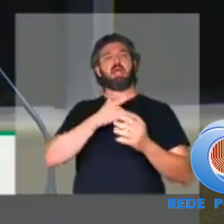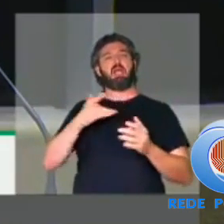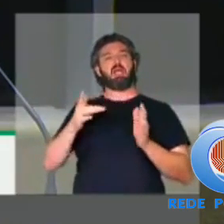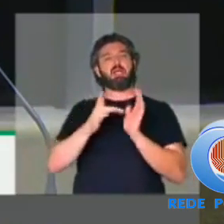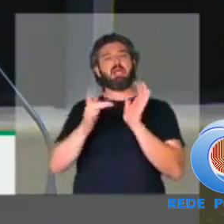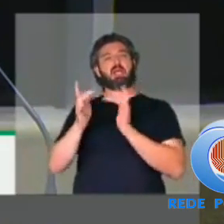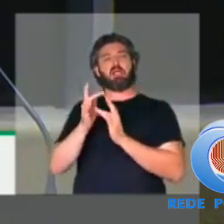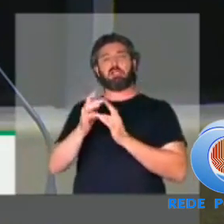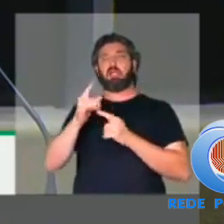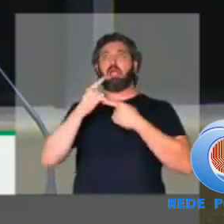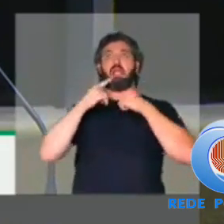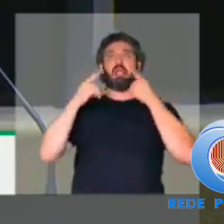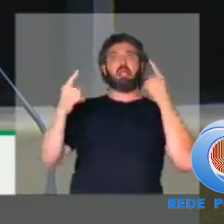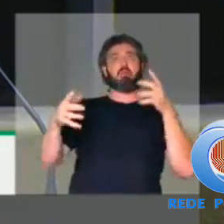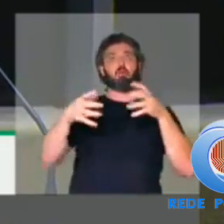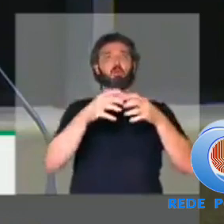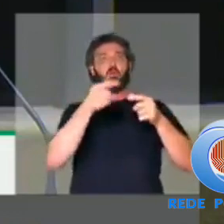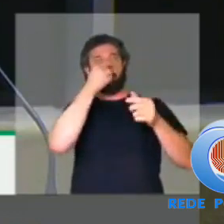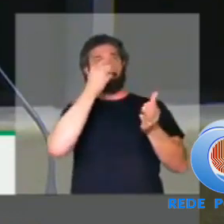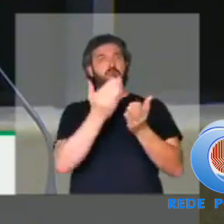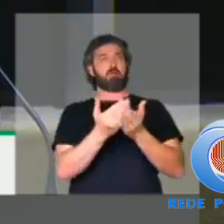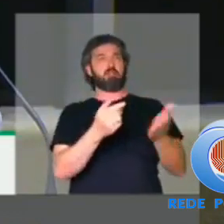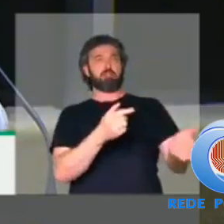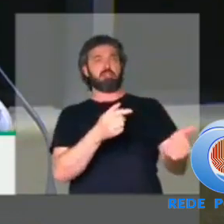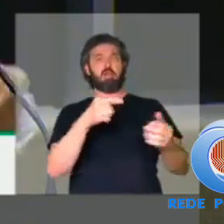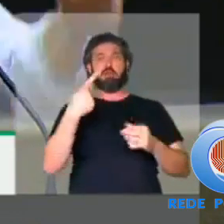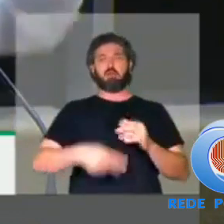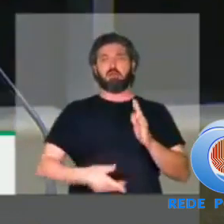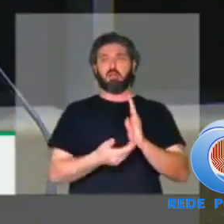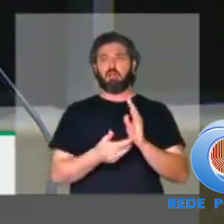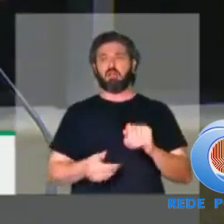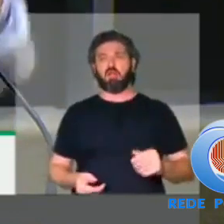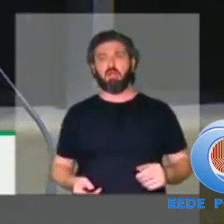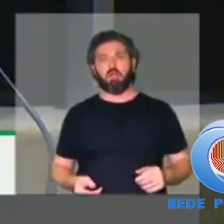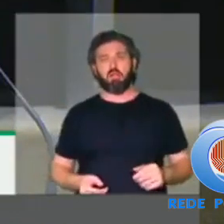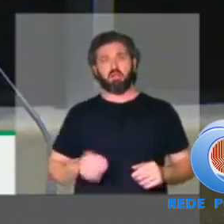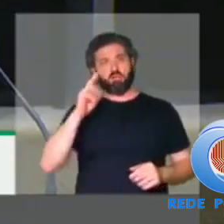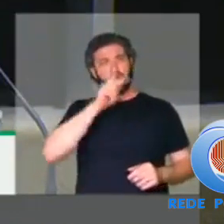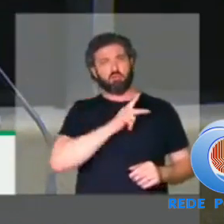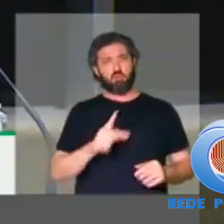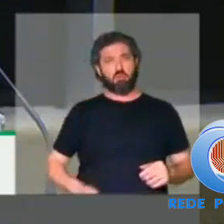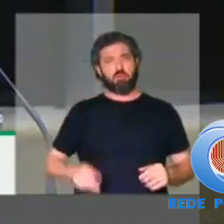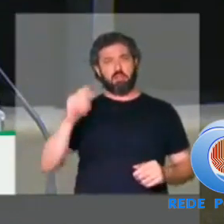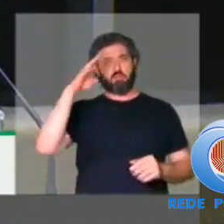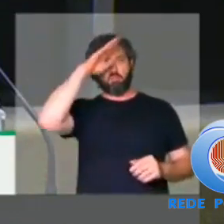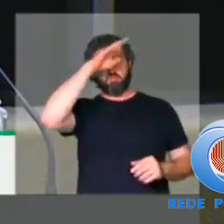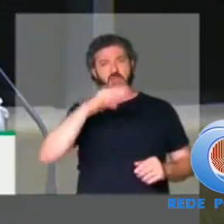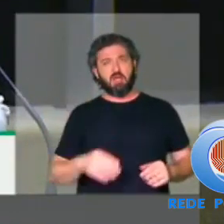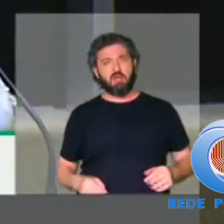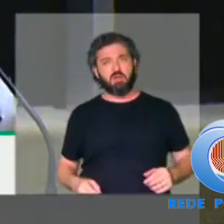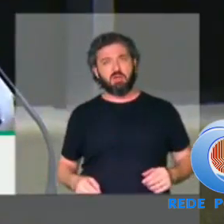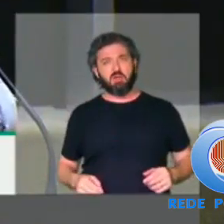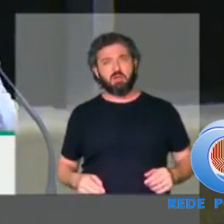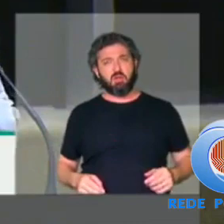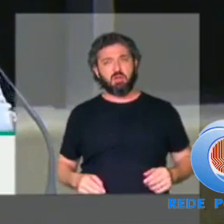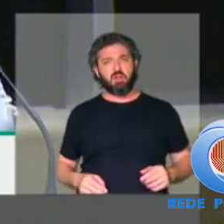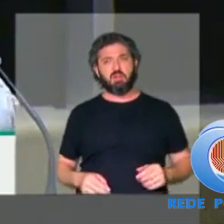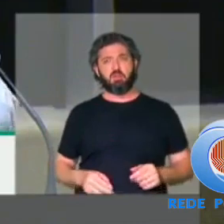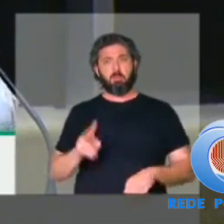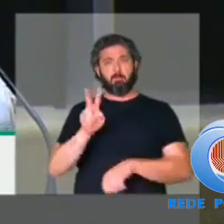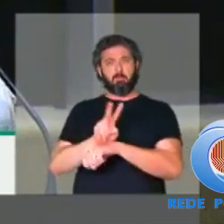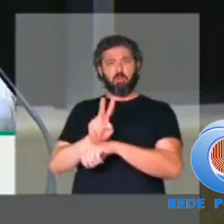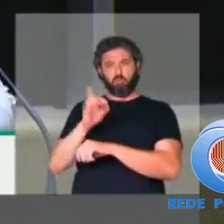tão reclamada pelo segmento evangélico dessa casa e pelo senhor presidente da República? A guarda